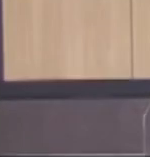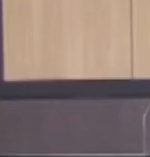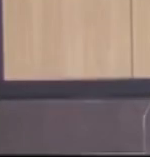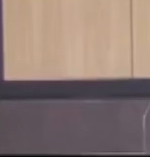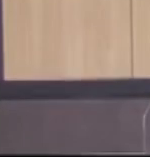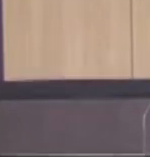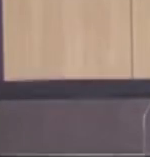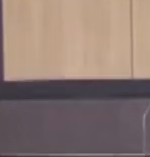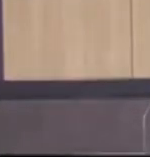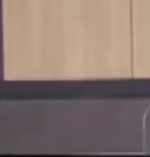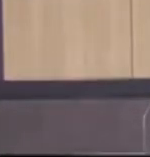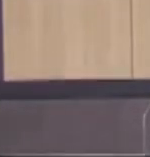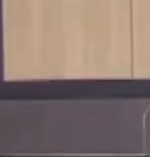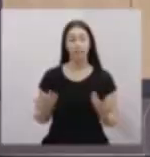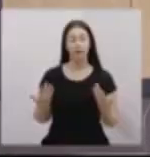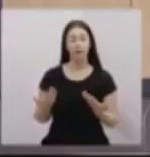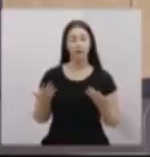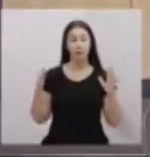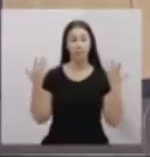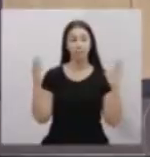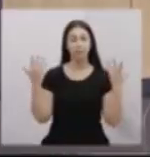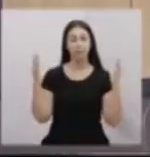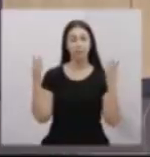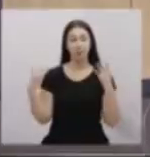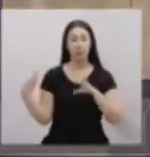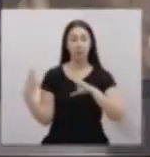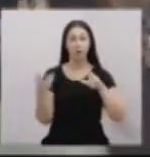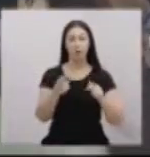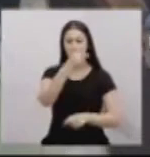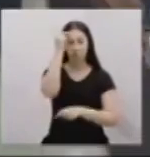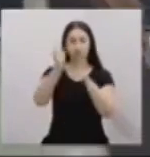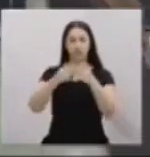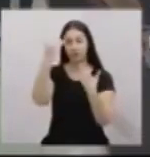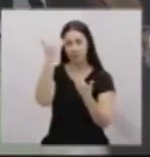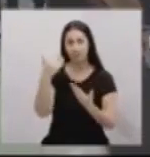Senhoras e senhores, uma salva de palmas a todos os homenageados deste dia.